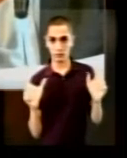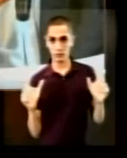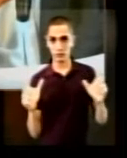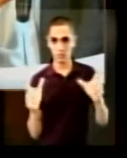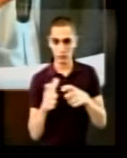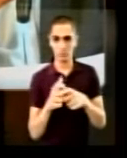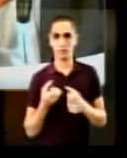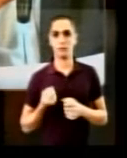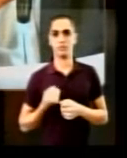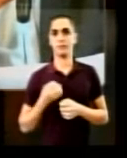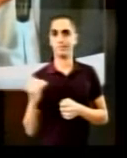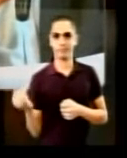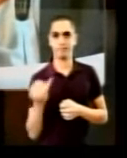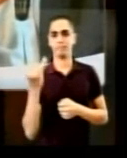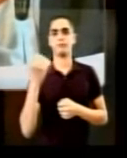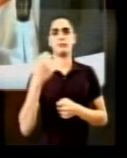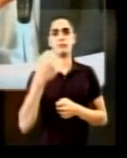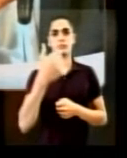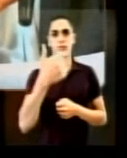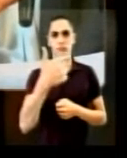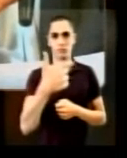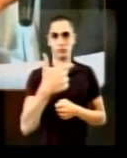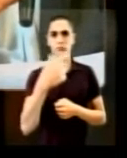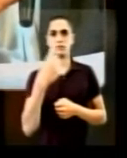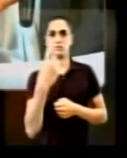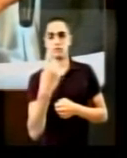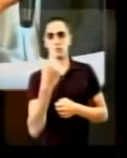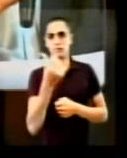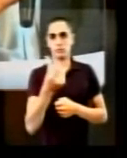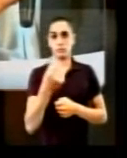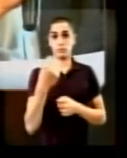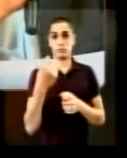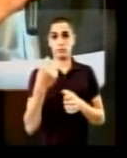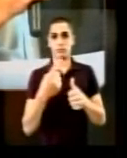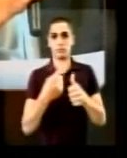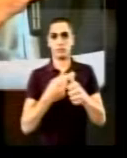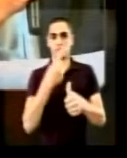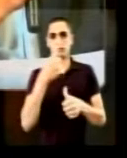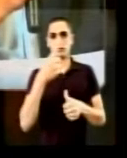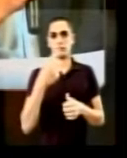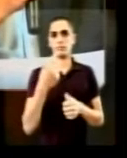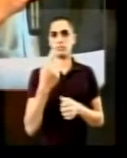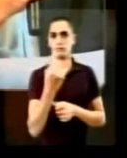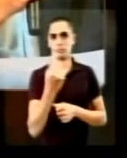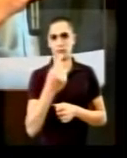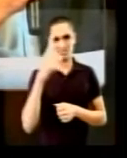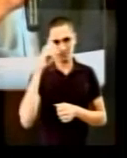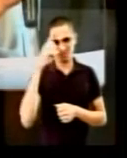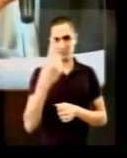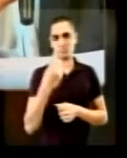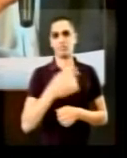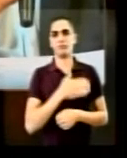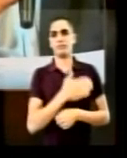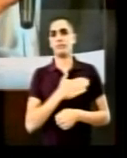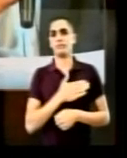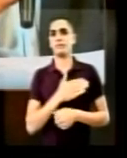de 216 no dia 1º de agosto para 136 no dia